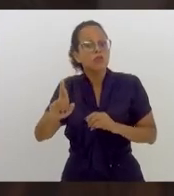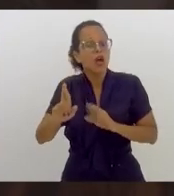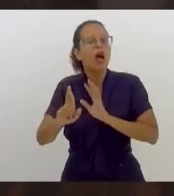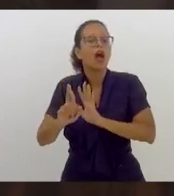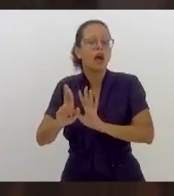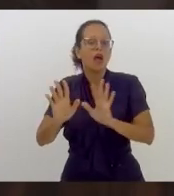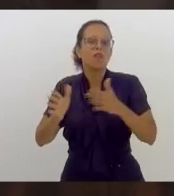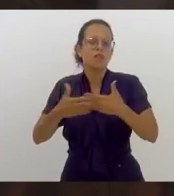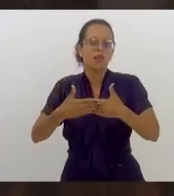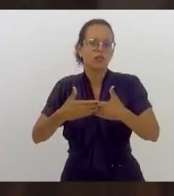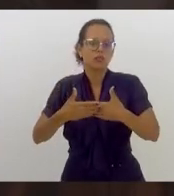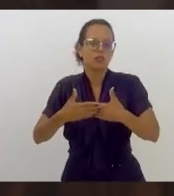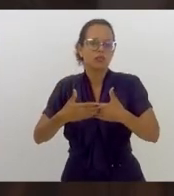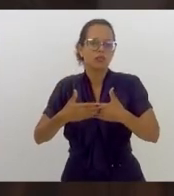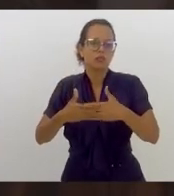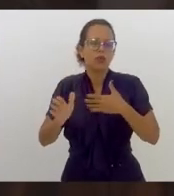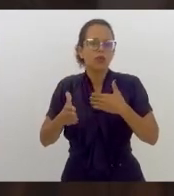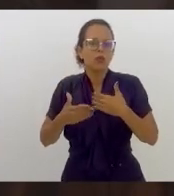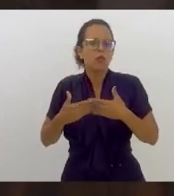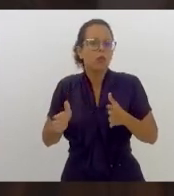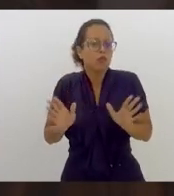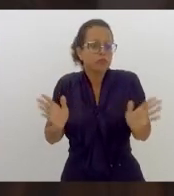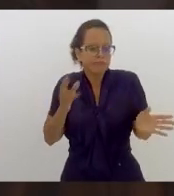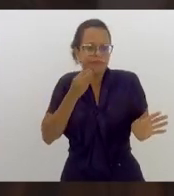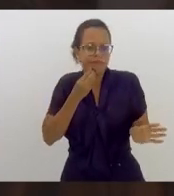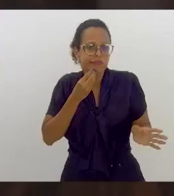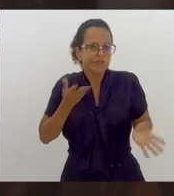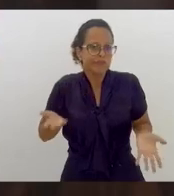resultado. Isso é óbvio.